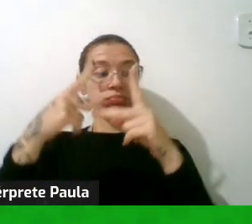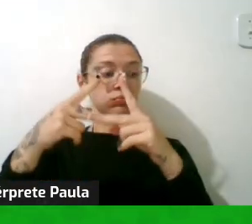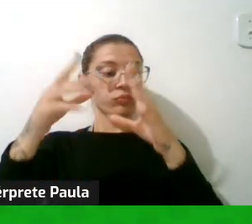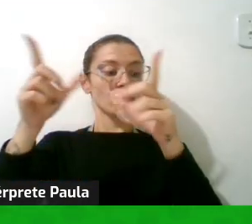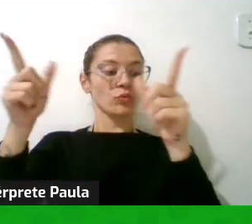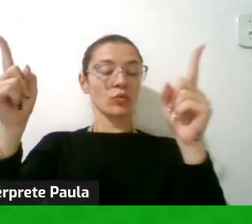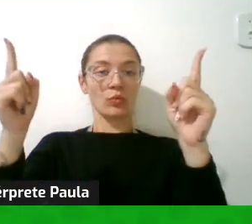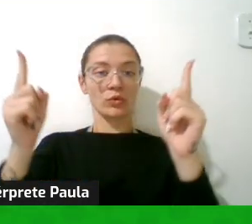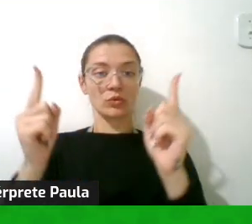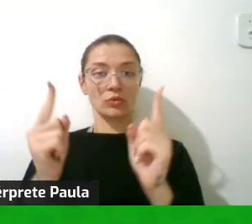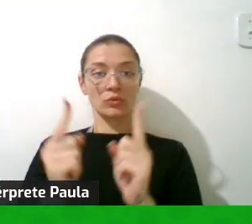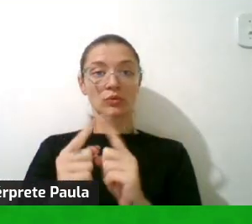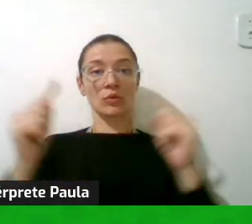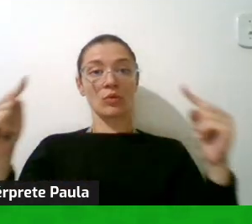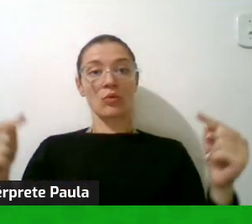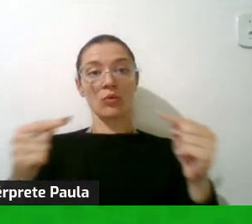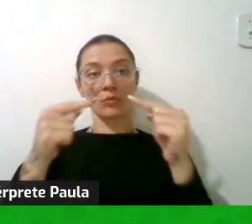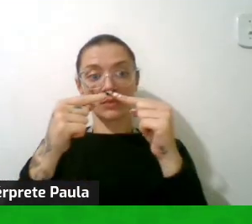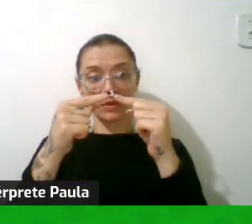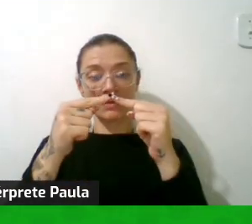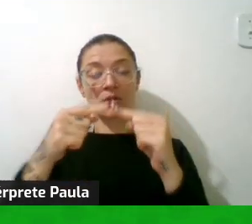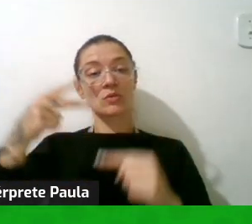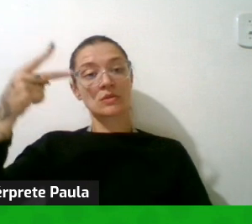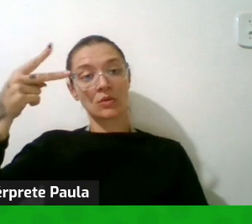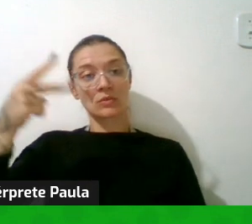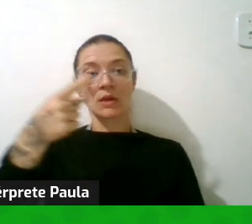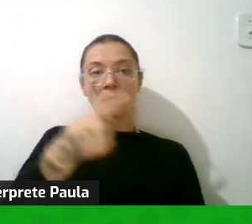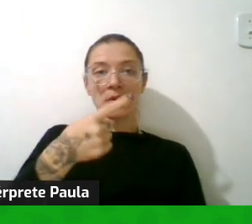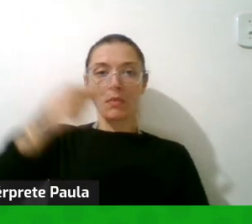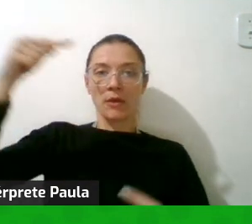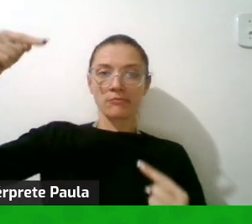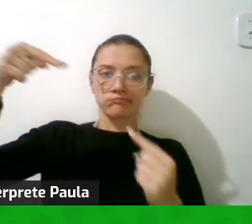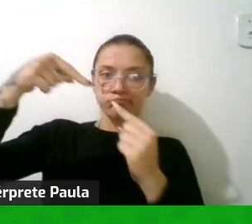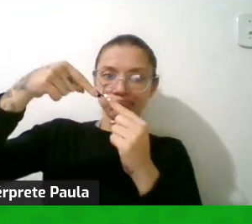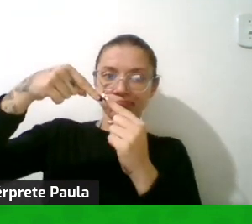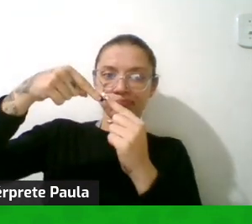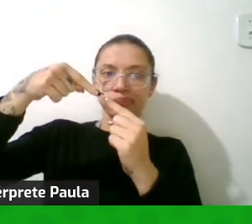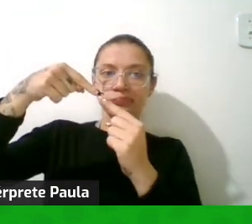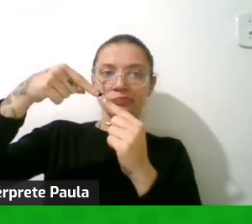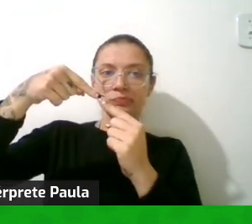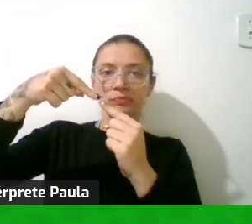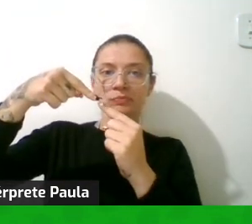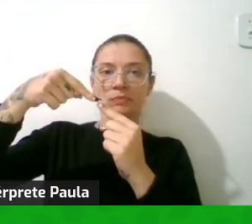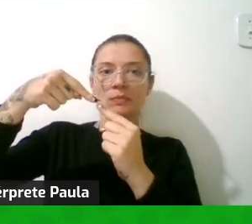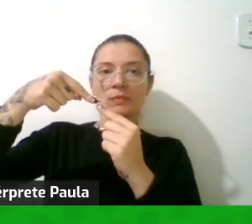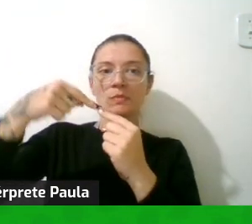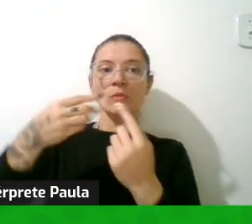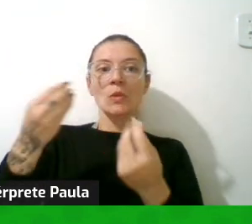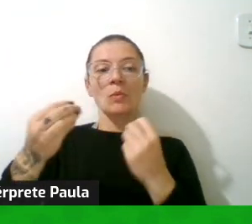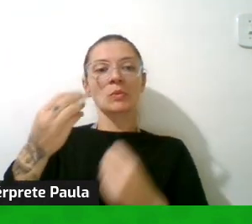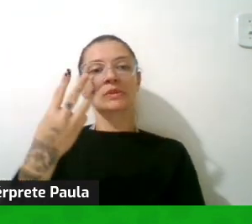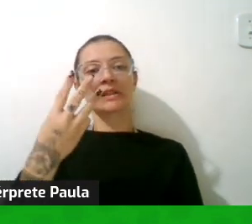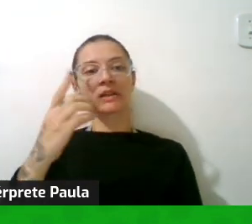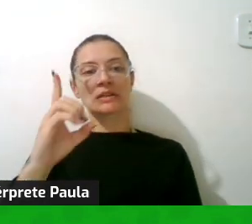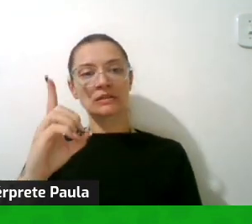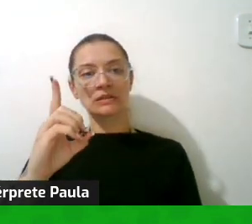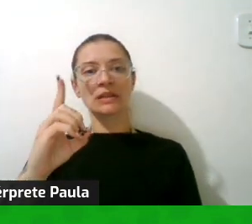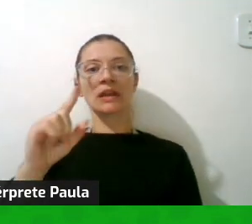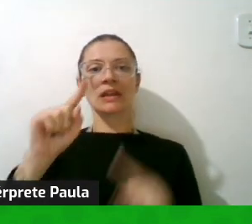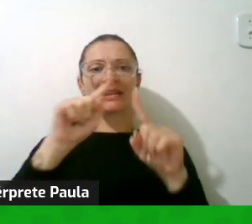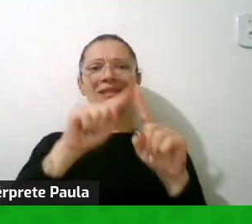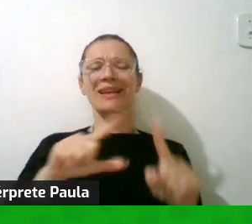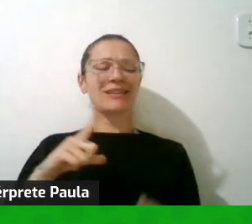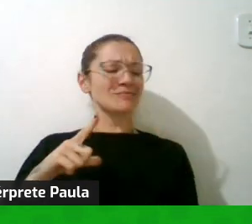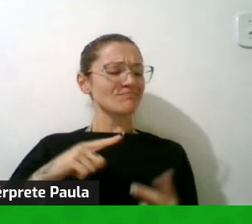Então, quando você traz um eixo secundário com um primário, tudo junto, superfícies 3D, contorno. Então, tem uma infinidade